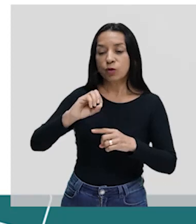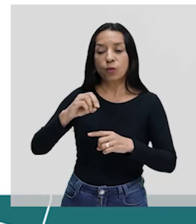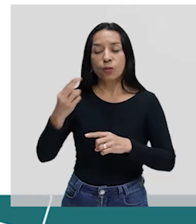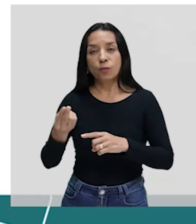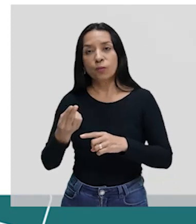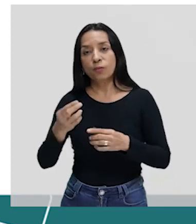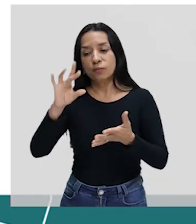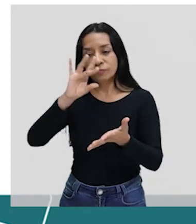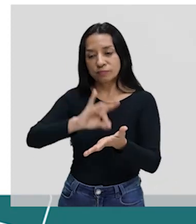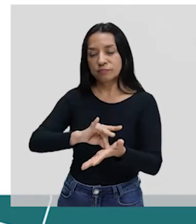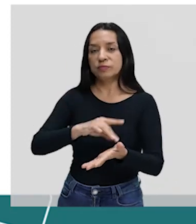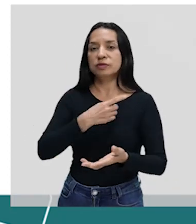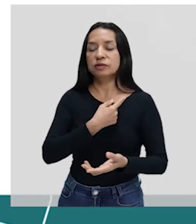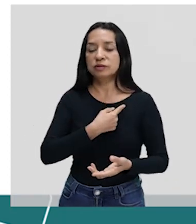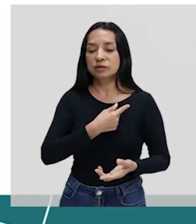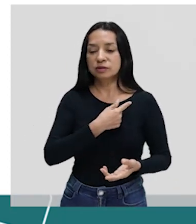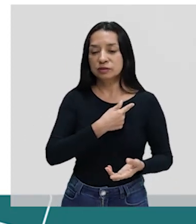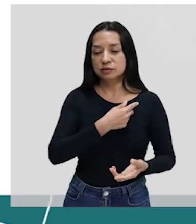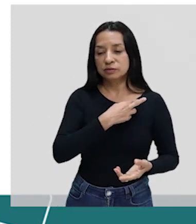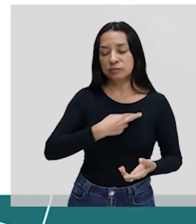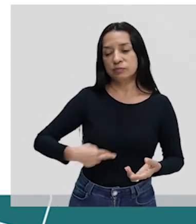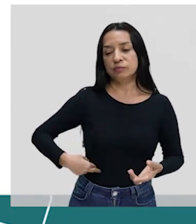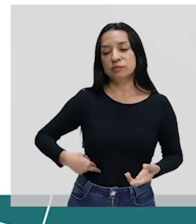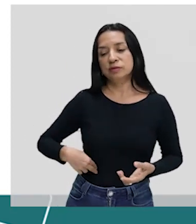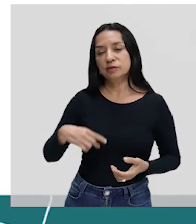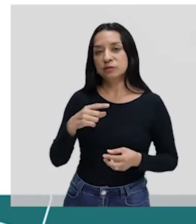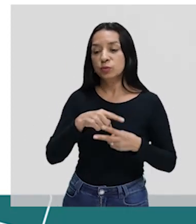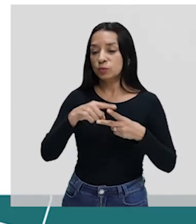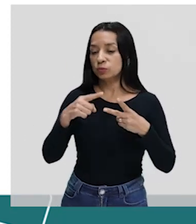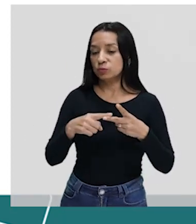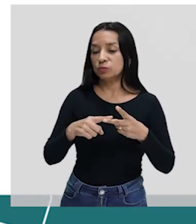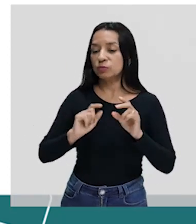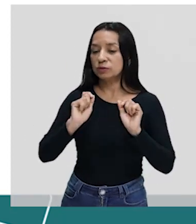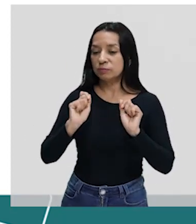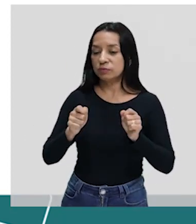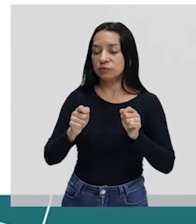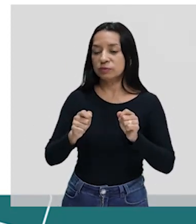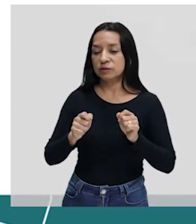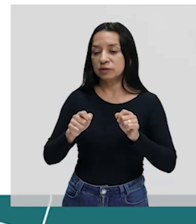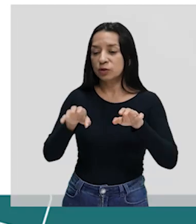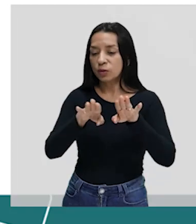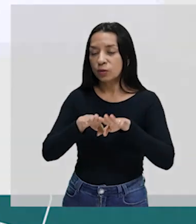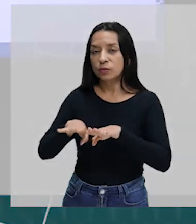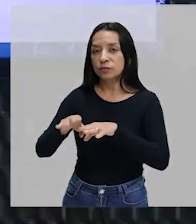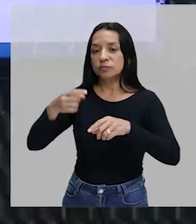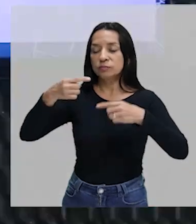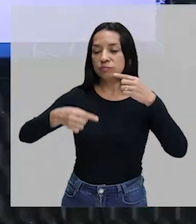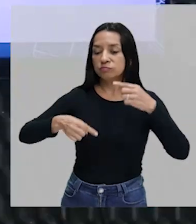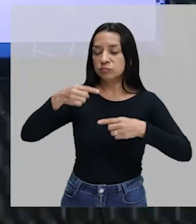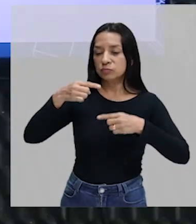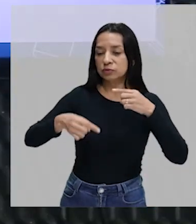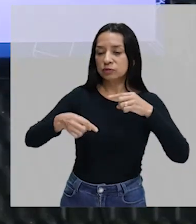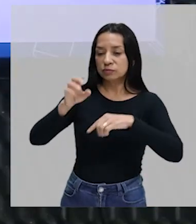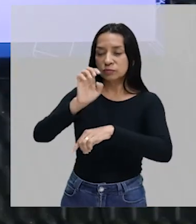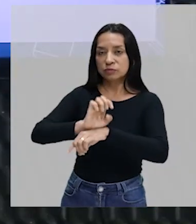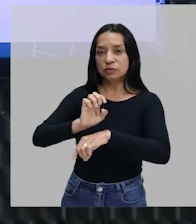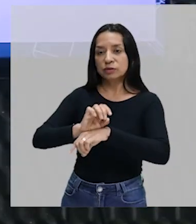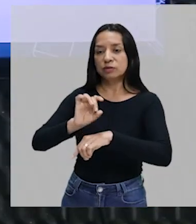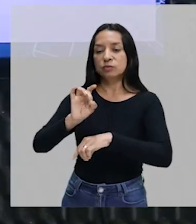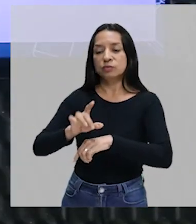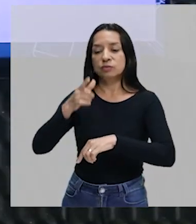existem essas 2 possibilidades. O equilíbrio político, o equilíbrio do Estado, só é